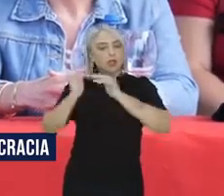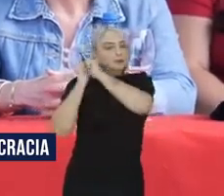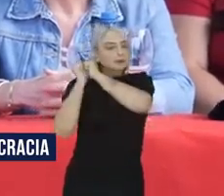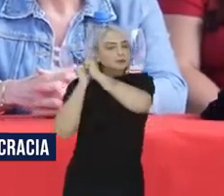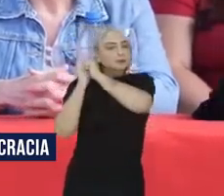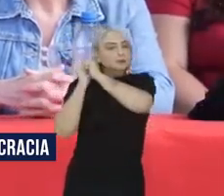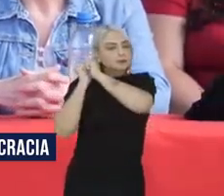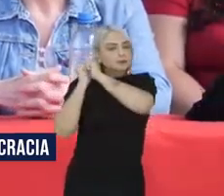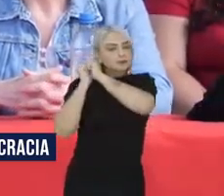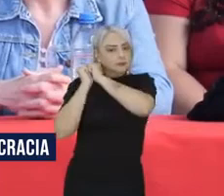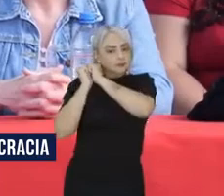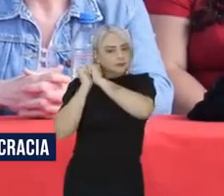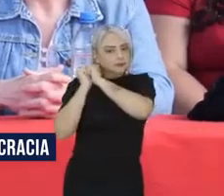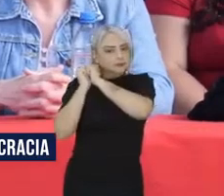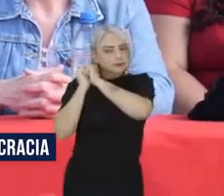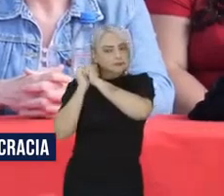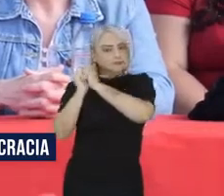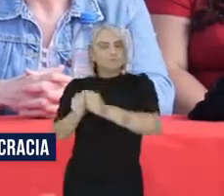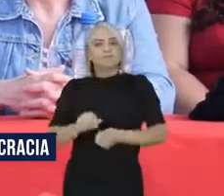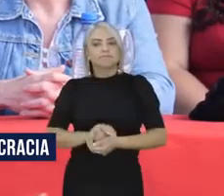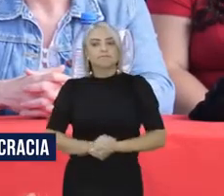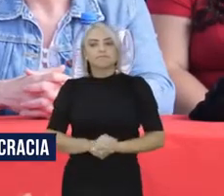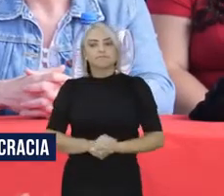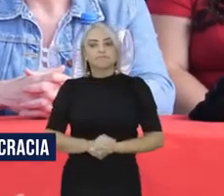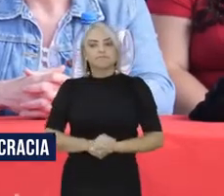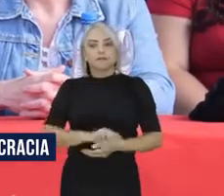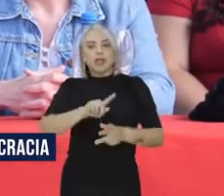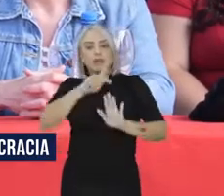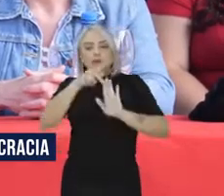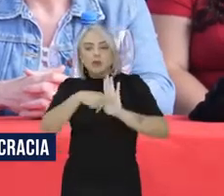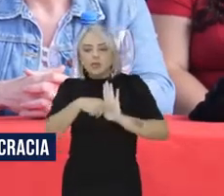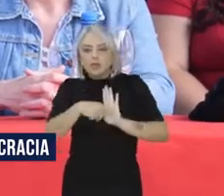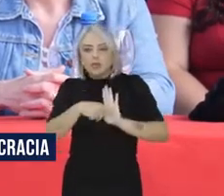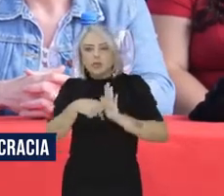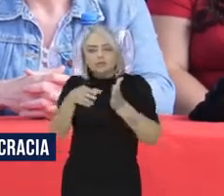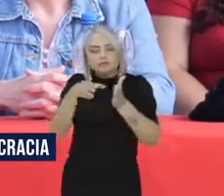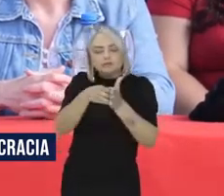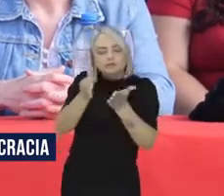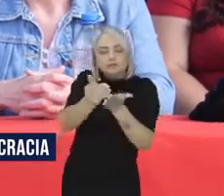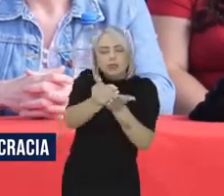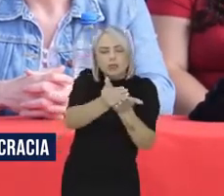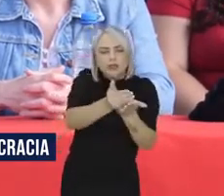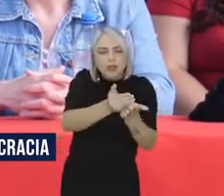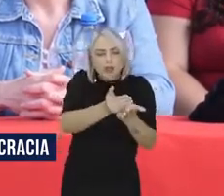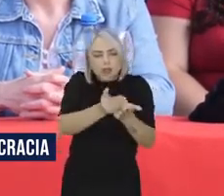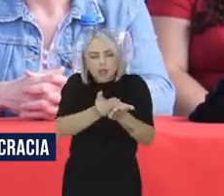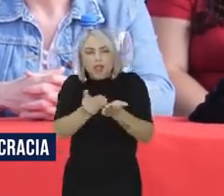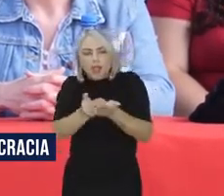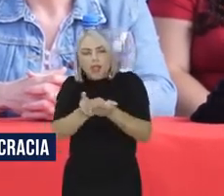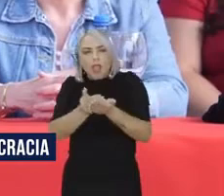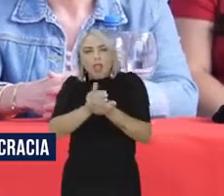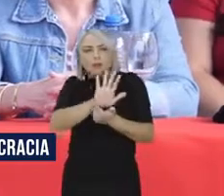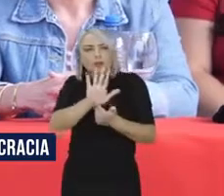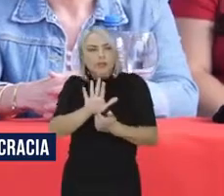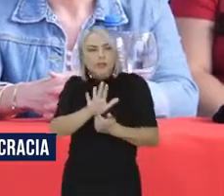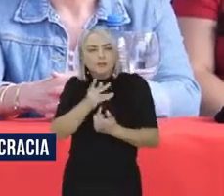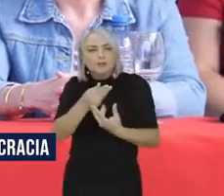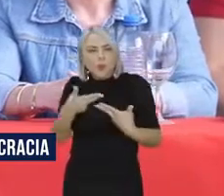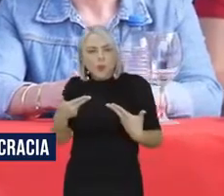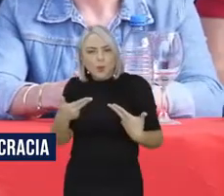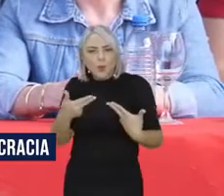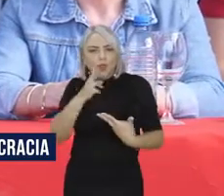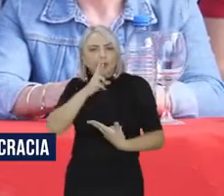E esses projetos, esses dados, conseguiram levantar muita coisa para a Unas. E aí a gente ajuda a